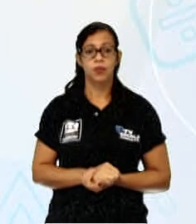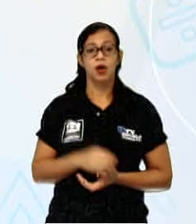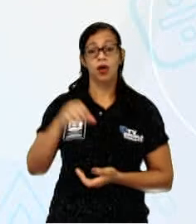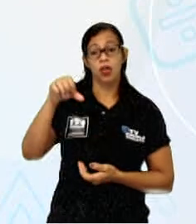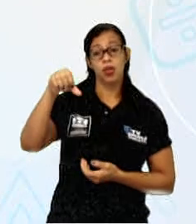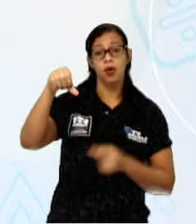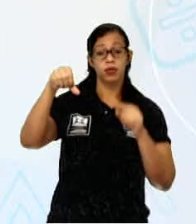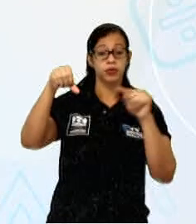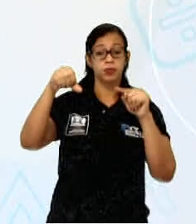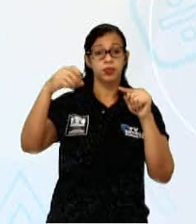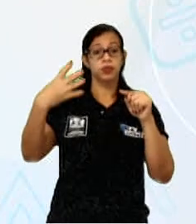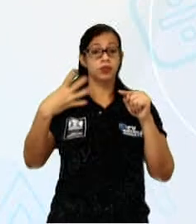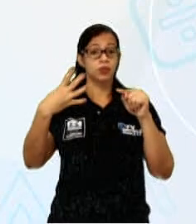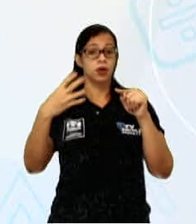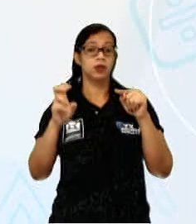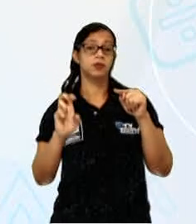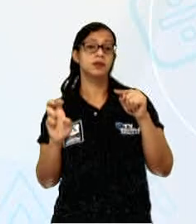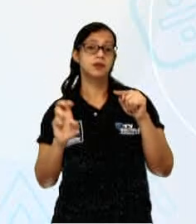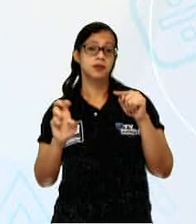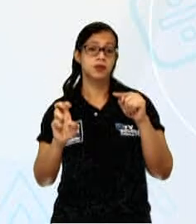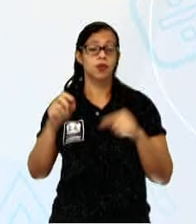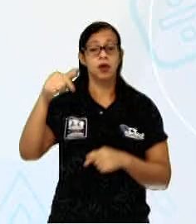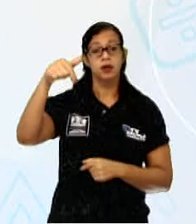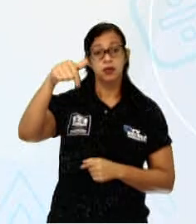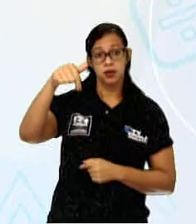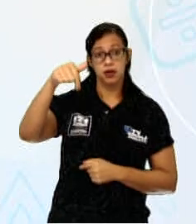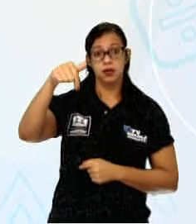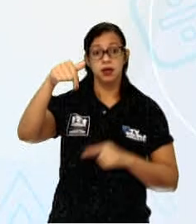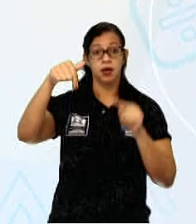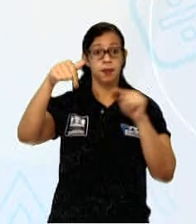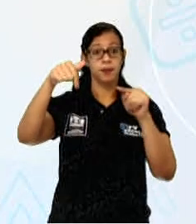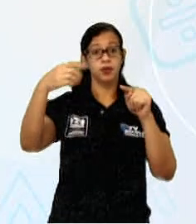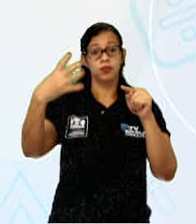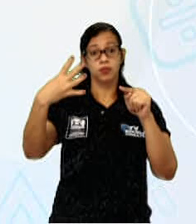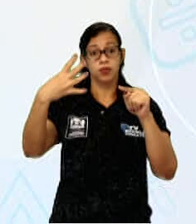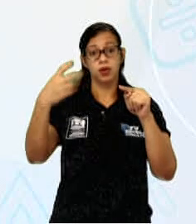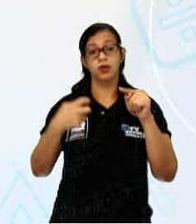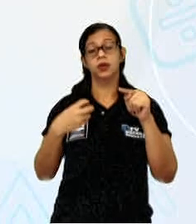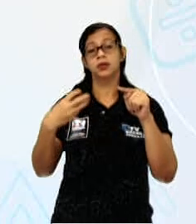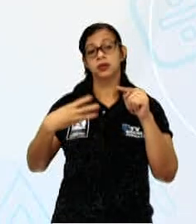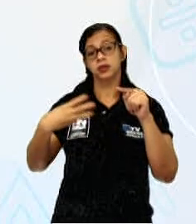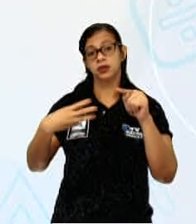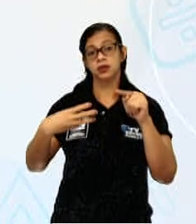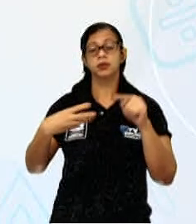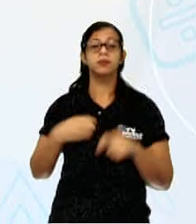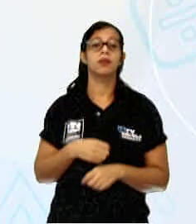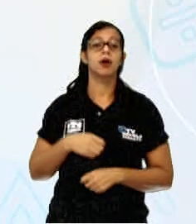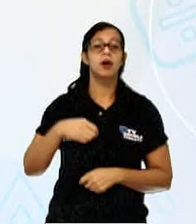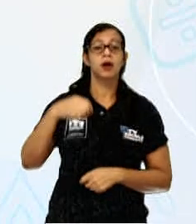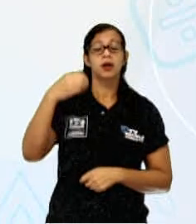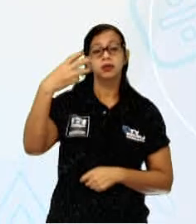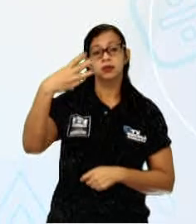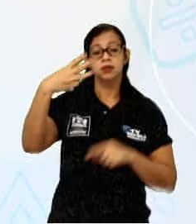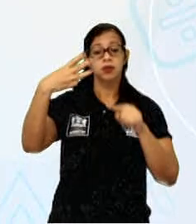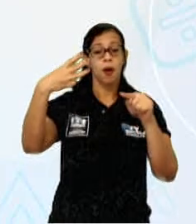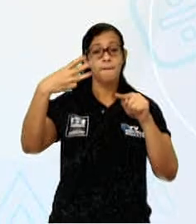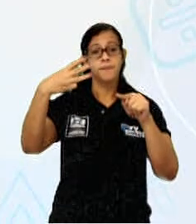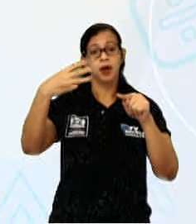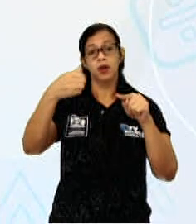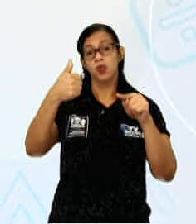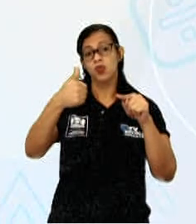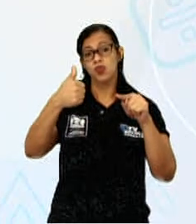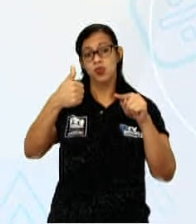- 457 - 433 - 12